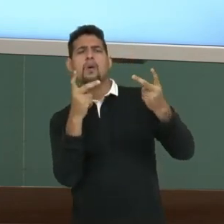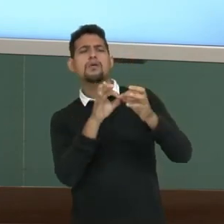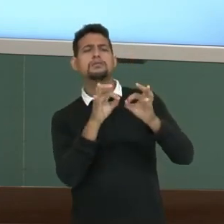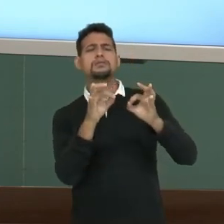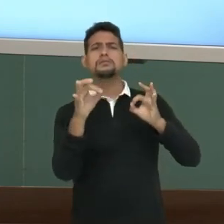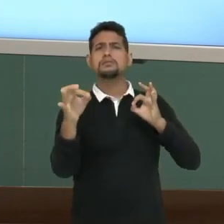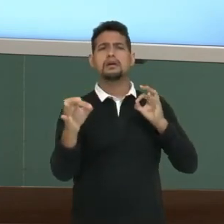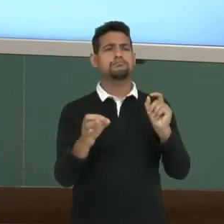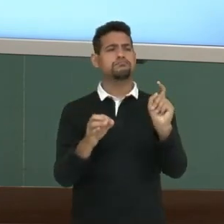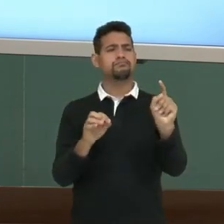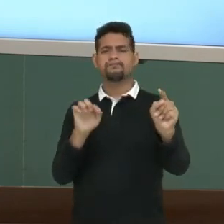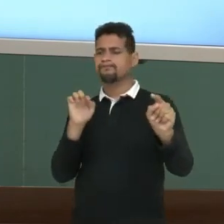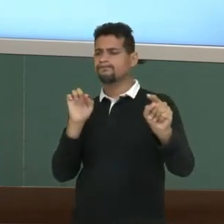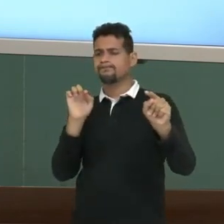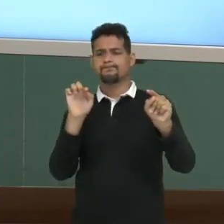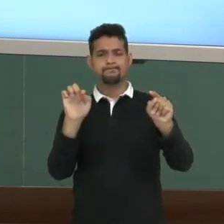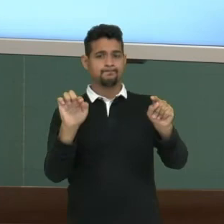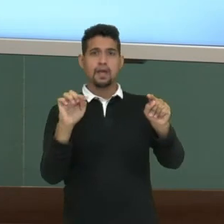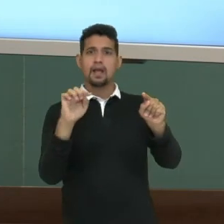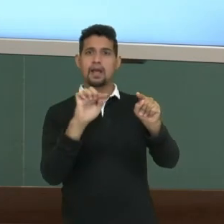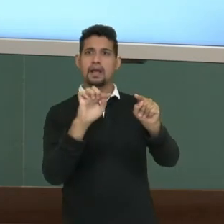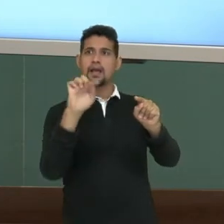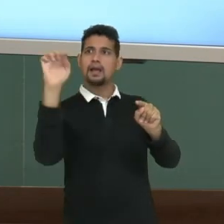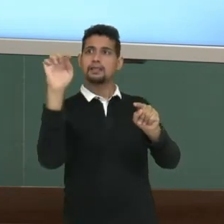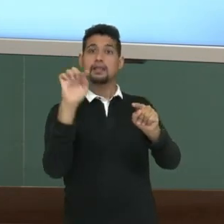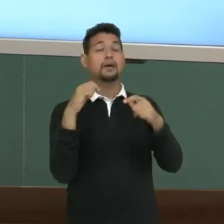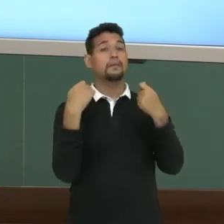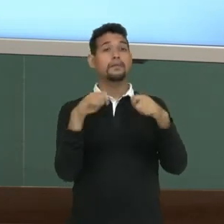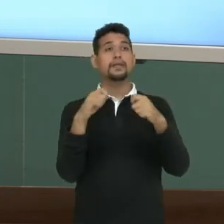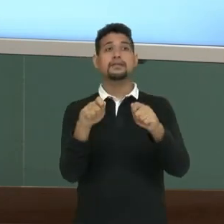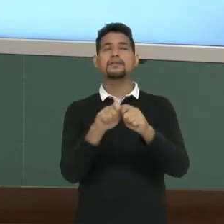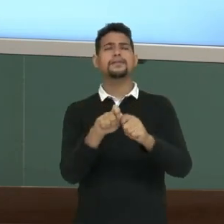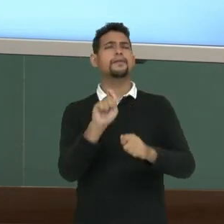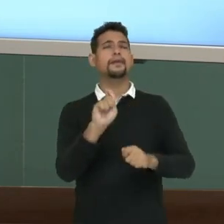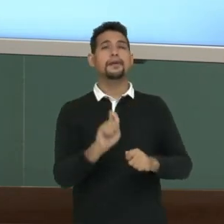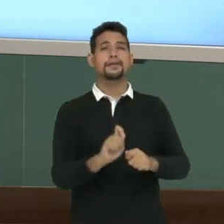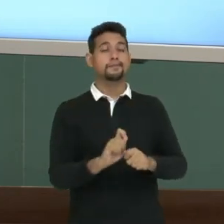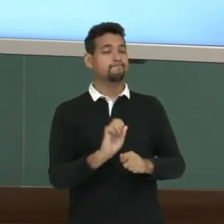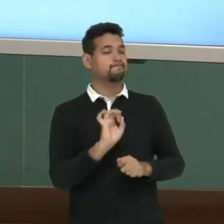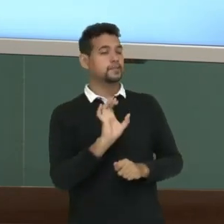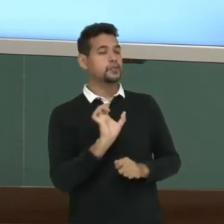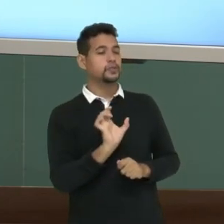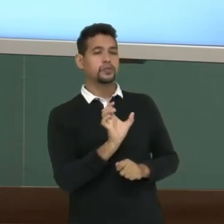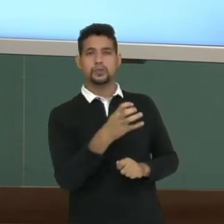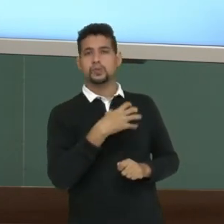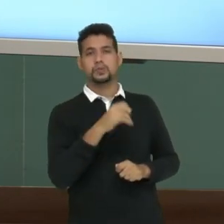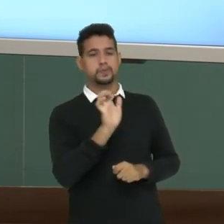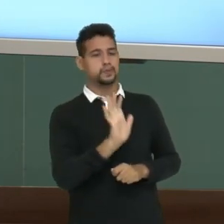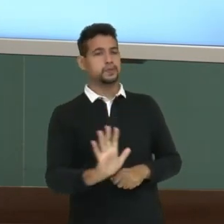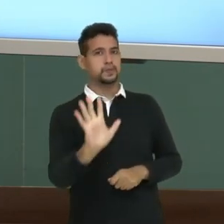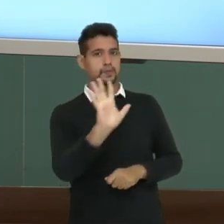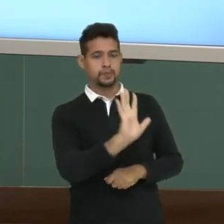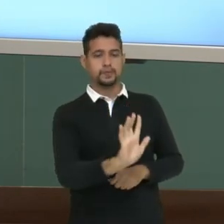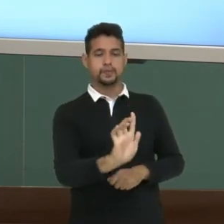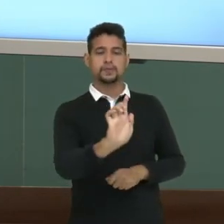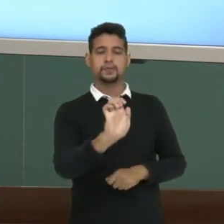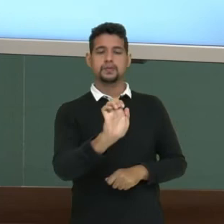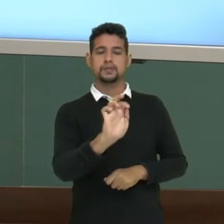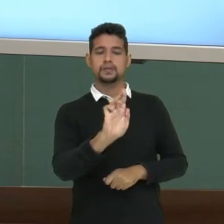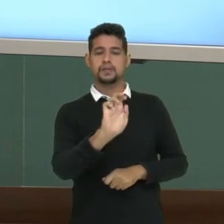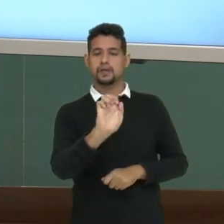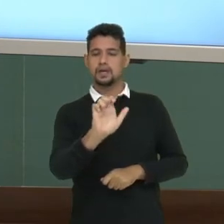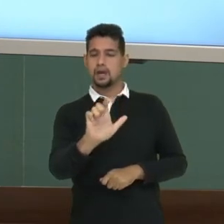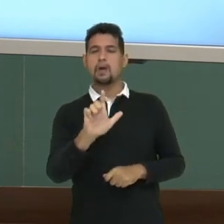um ponto até a reta, nós temos que deixar ela o quê? Na forma geral. Então a primeira coisa que a gente tem que